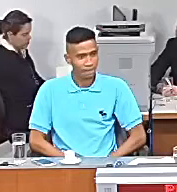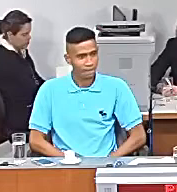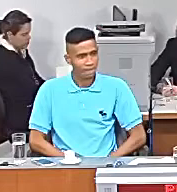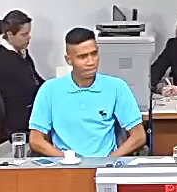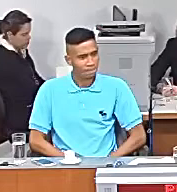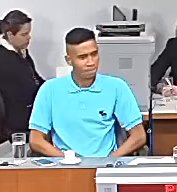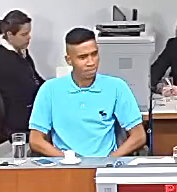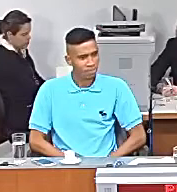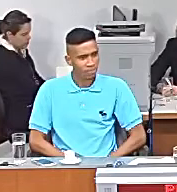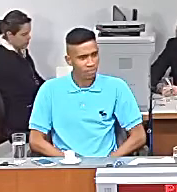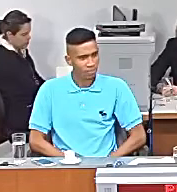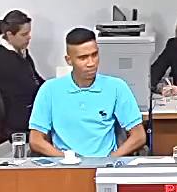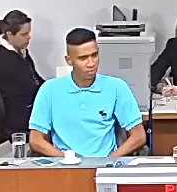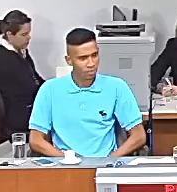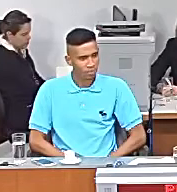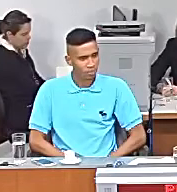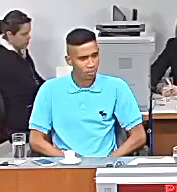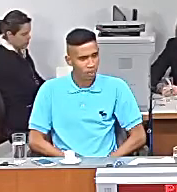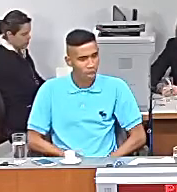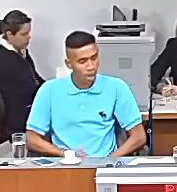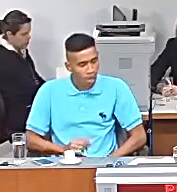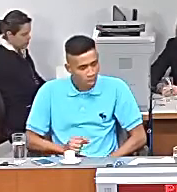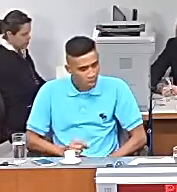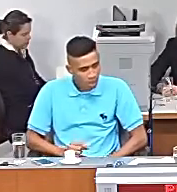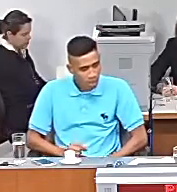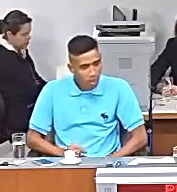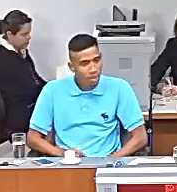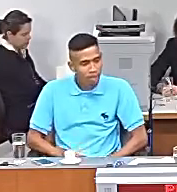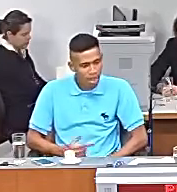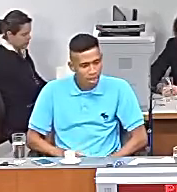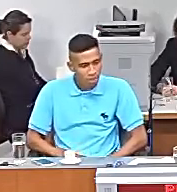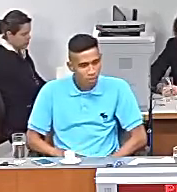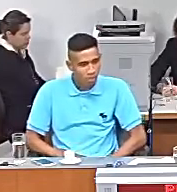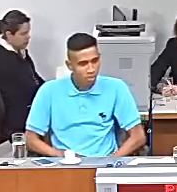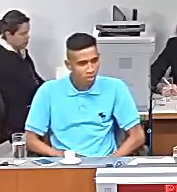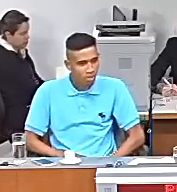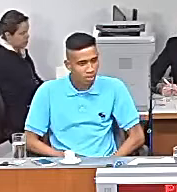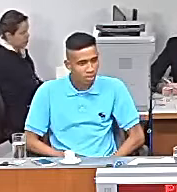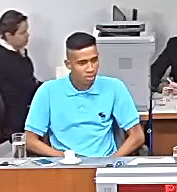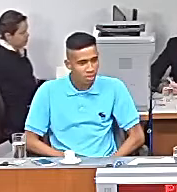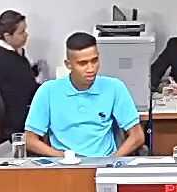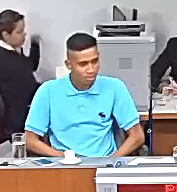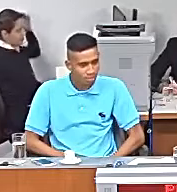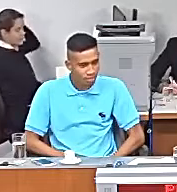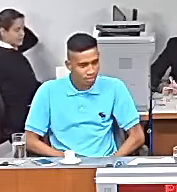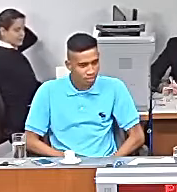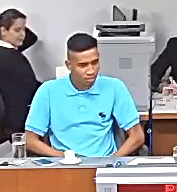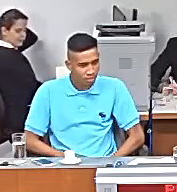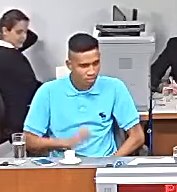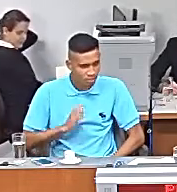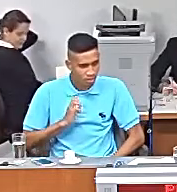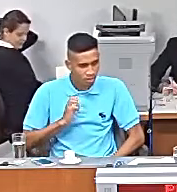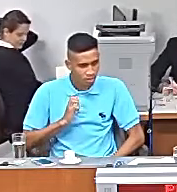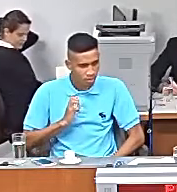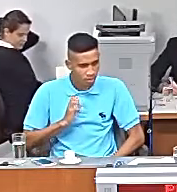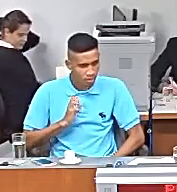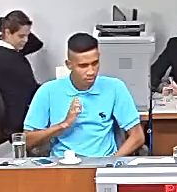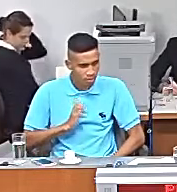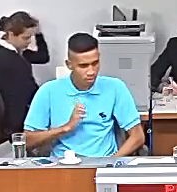do requerimento que deu origem a essa nossa audiência pública de hoje, deputado Nozinho. Muito bem.